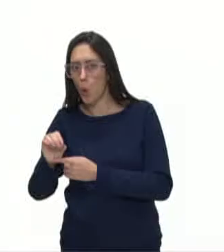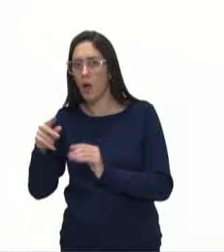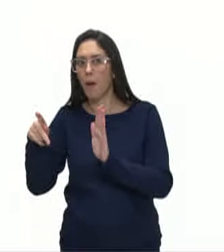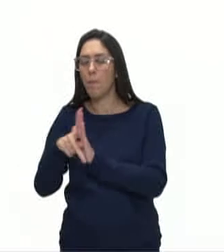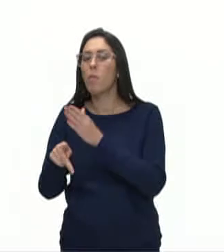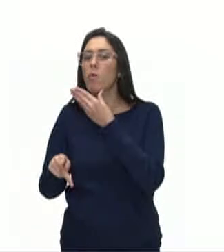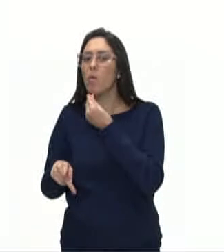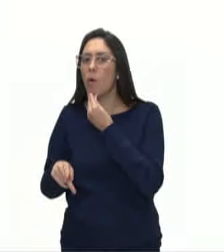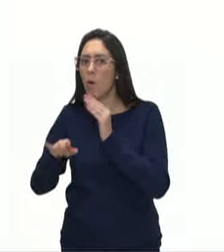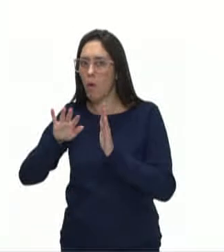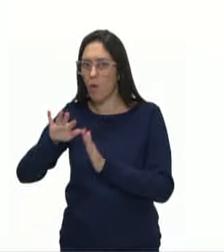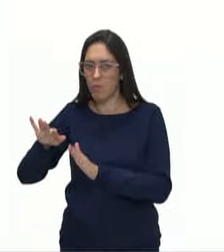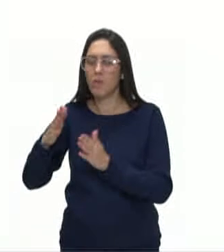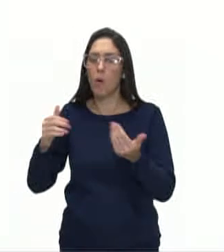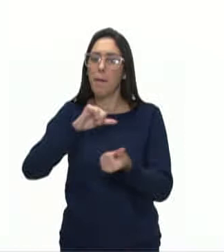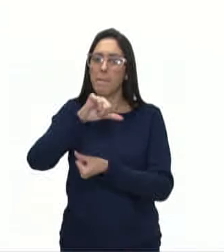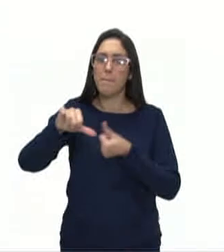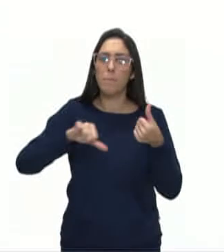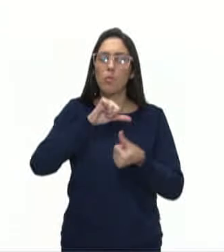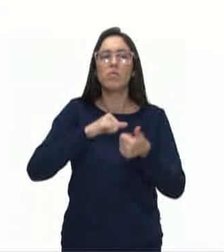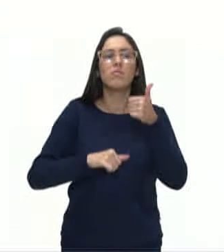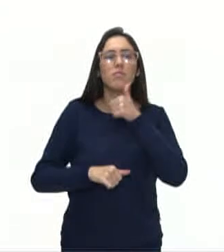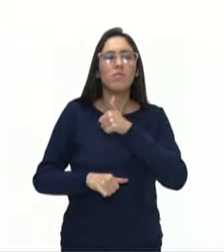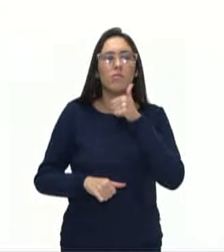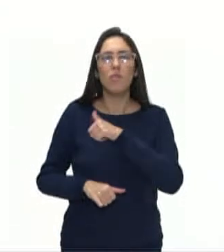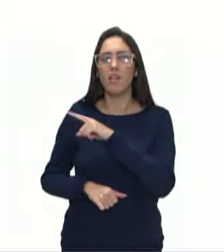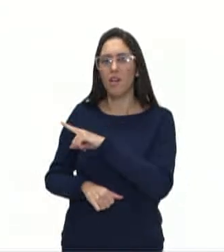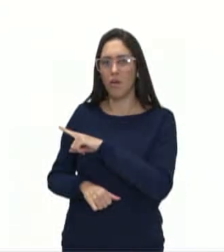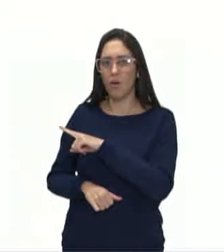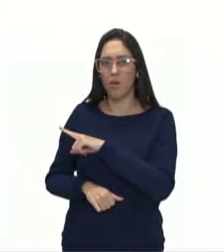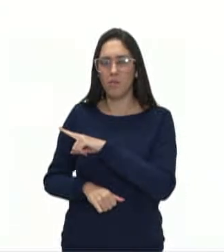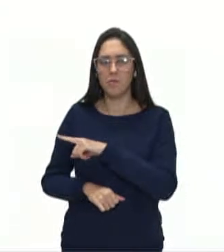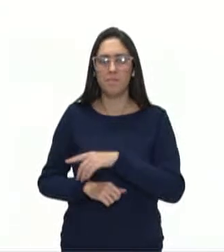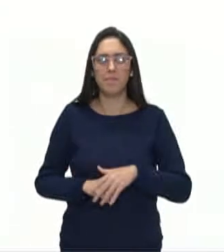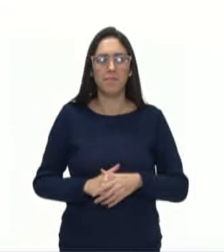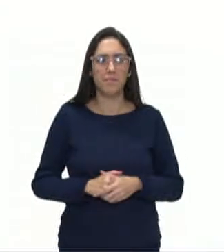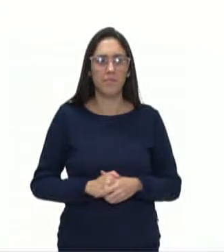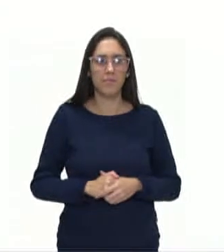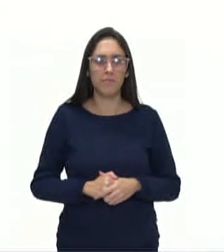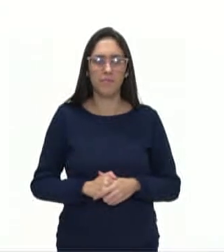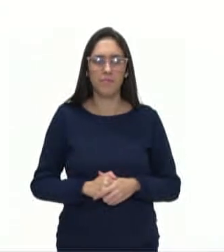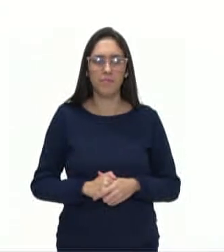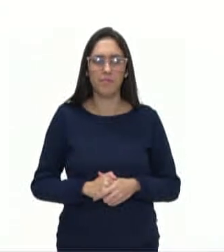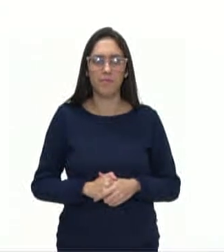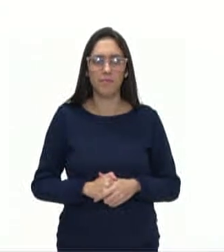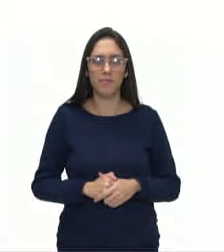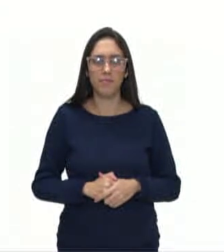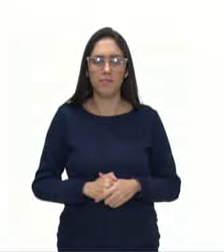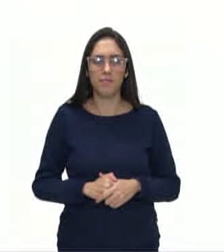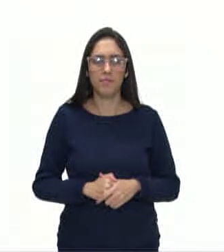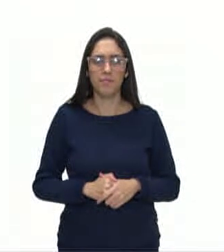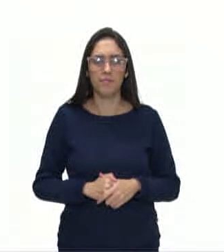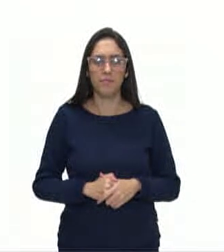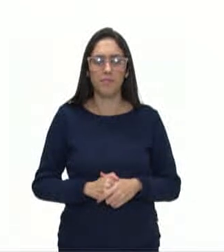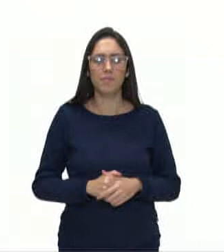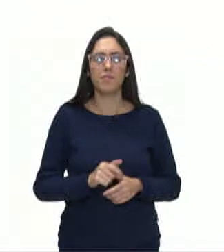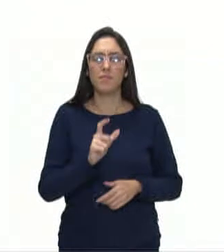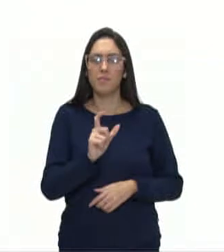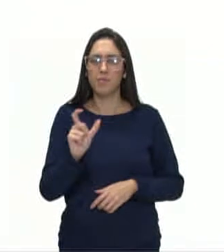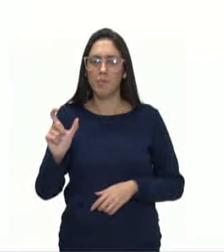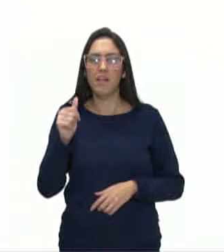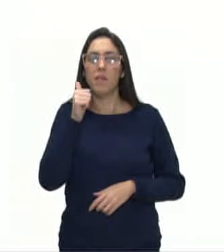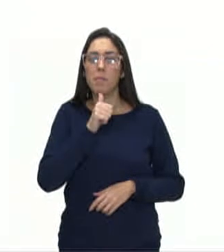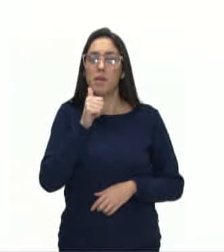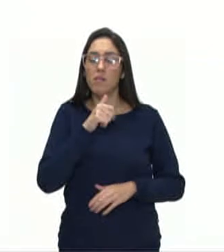ciudad sumergida, llena, cheia de em las nuevas